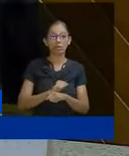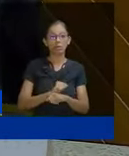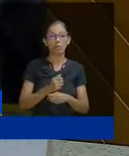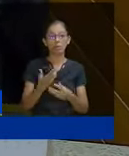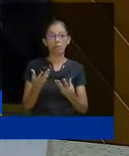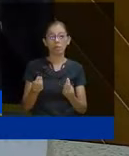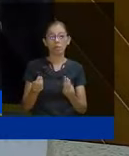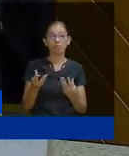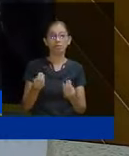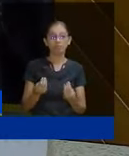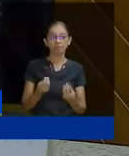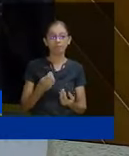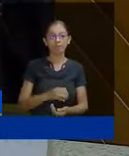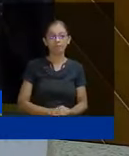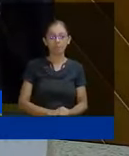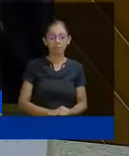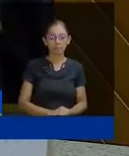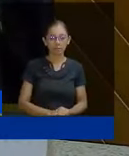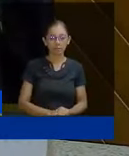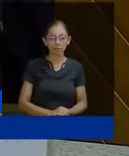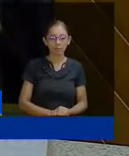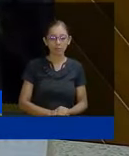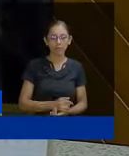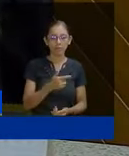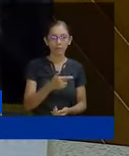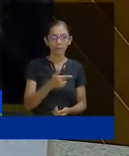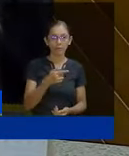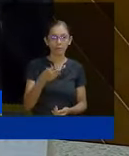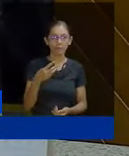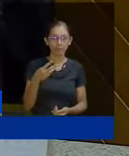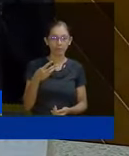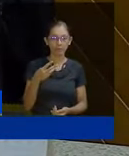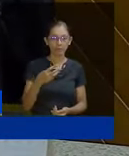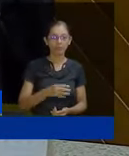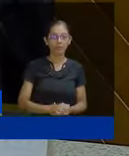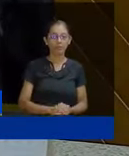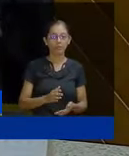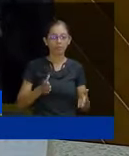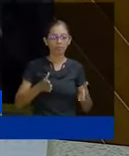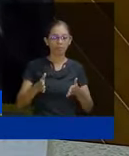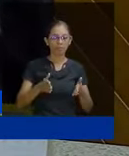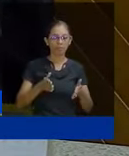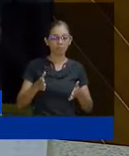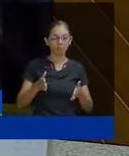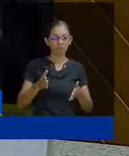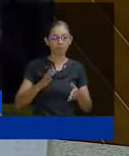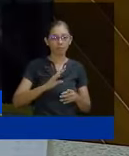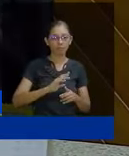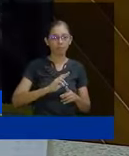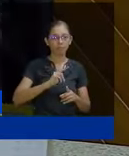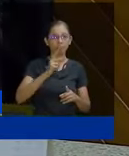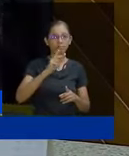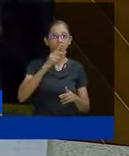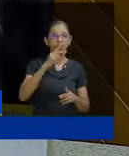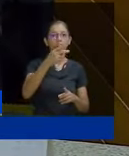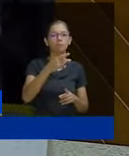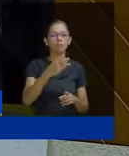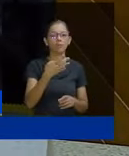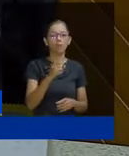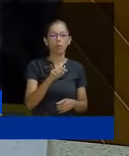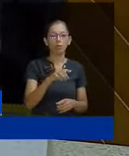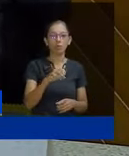2.798 casos de malária. Já em 2023, no mesmo período, os números saltaram para 4.726 casos